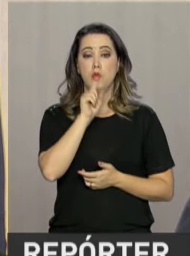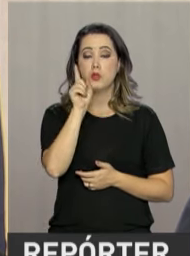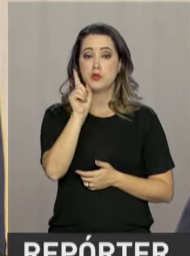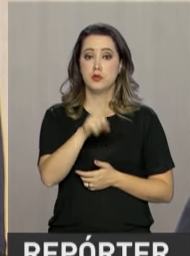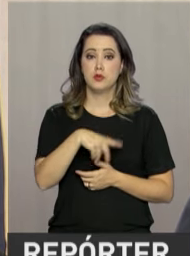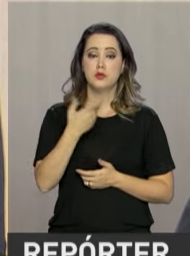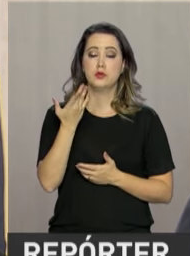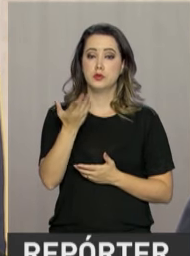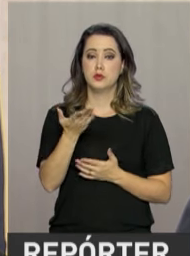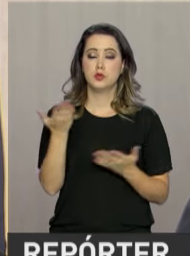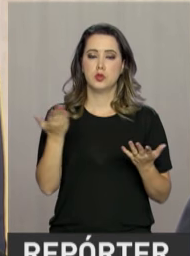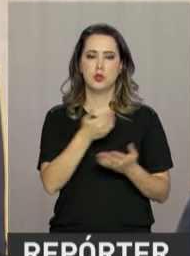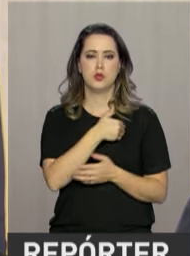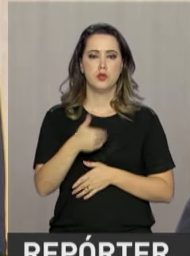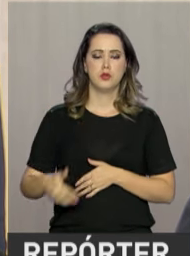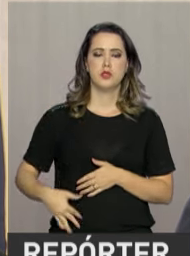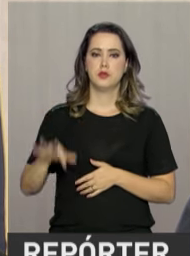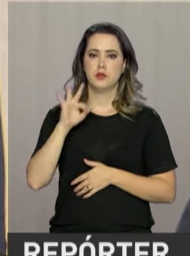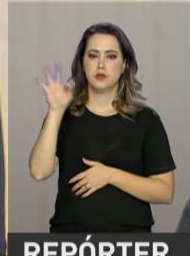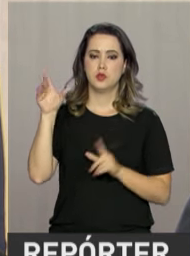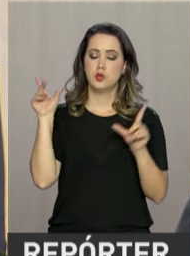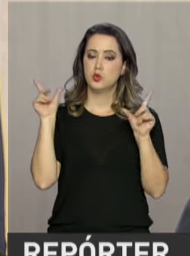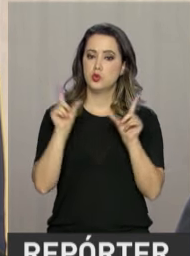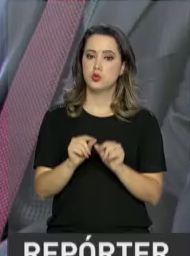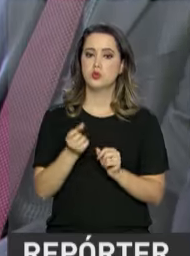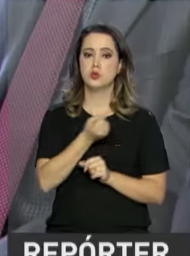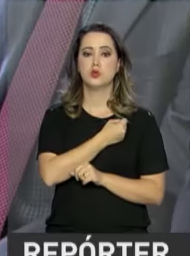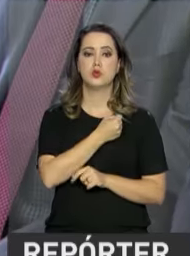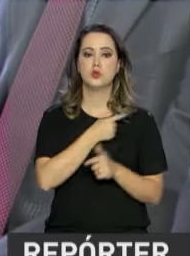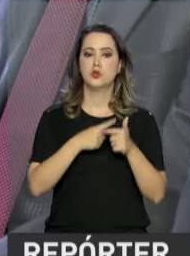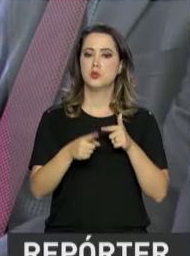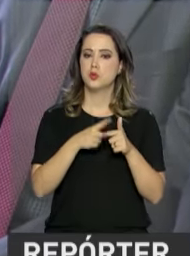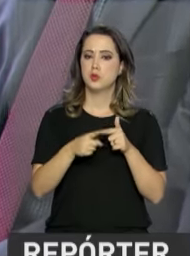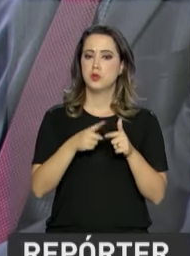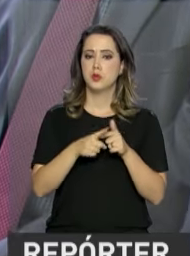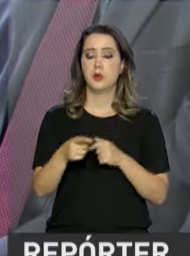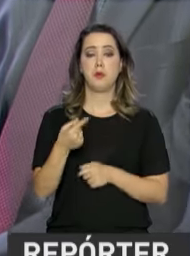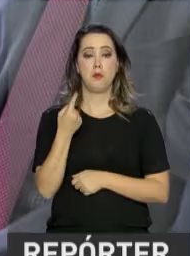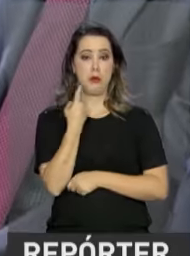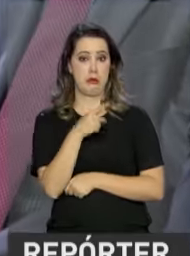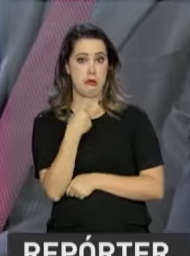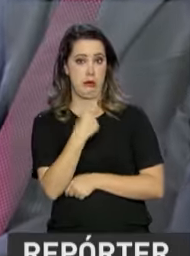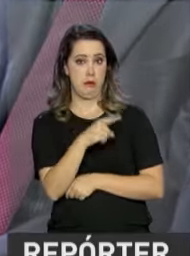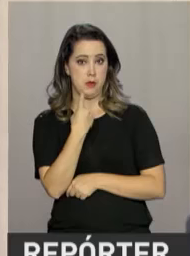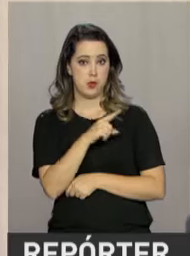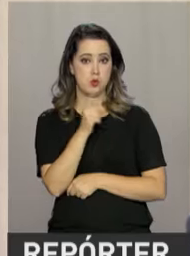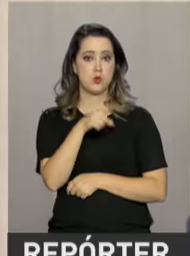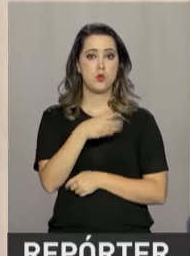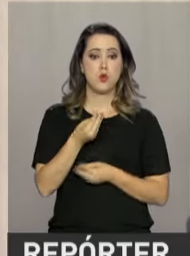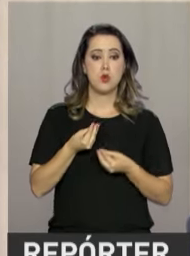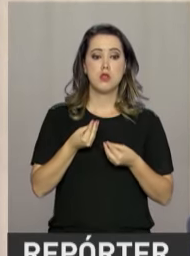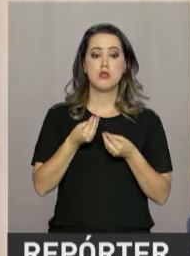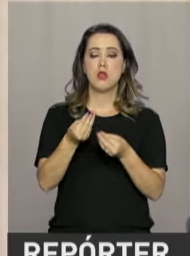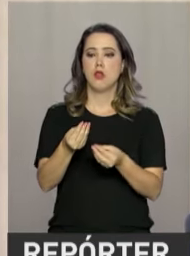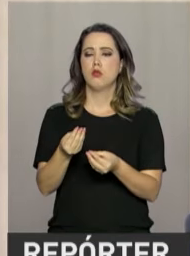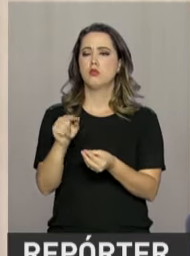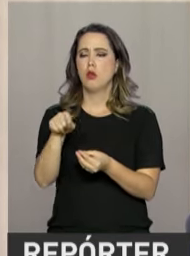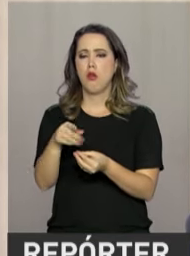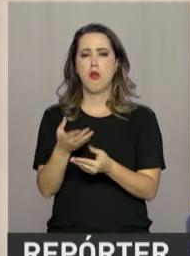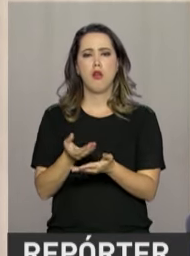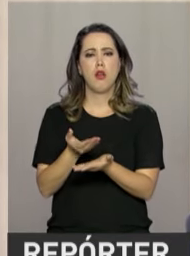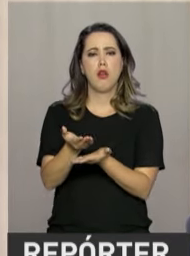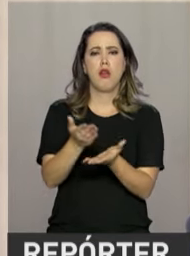governo federal adota medidas para reduzir o número de casos. As denúncias são repassadas pelo governo para o Ministério Público,